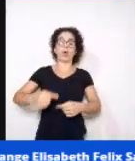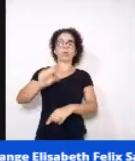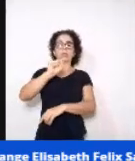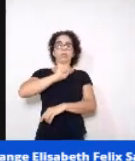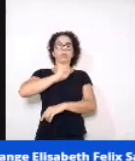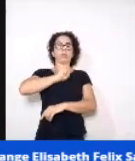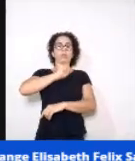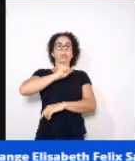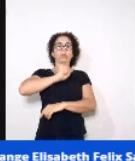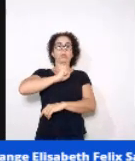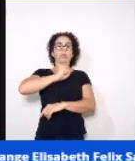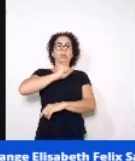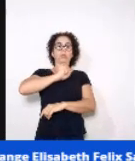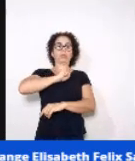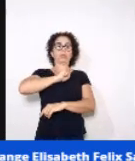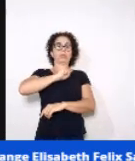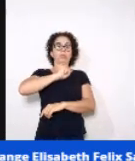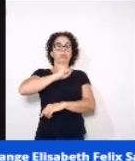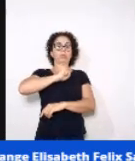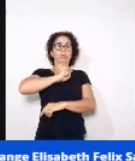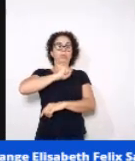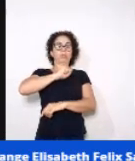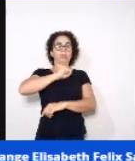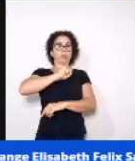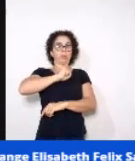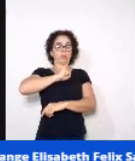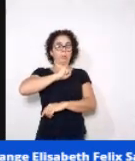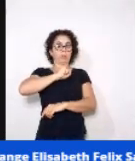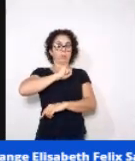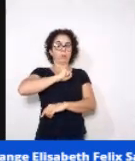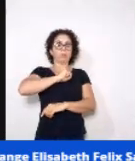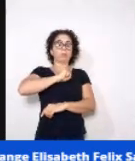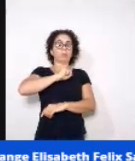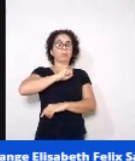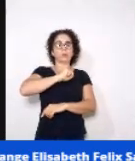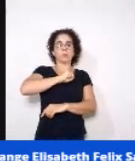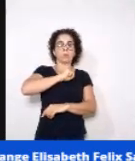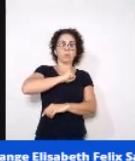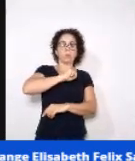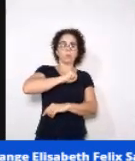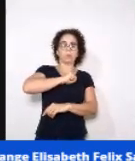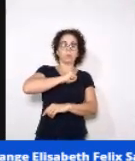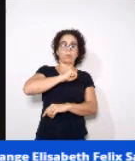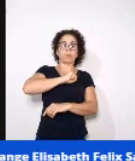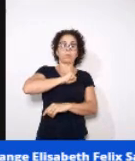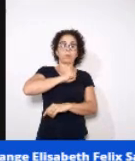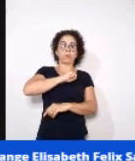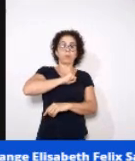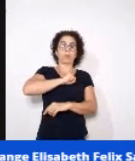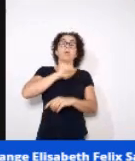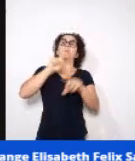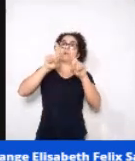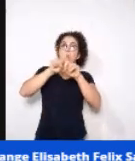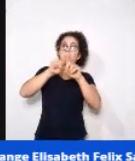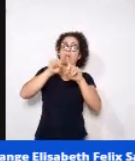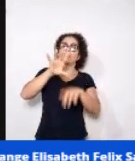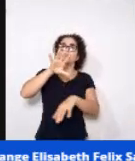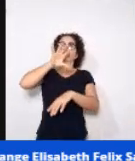seja, o aumento dos batimentos cardíacos dele, talvez até um possível aumento da frequência